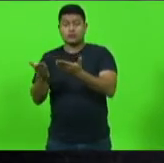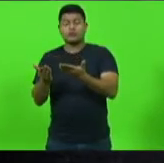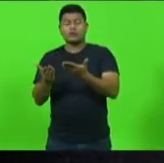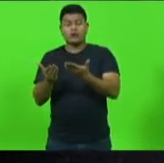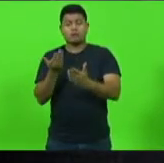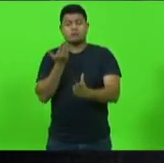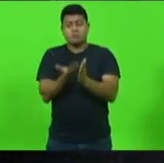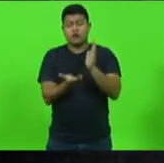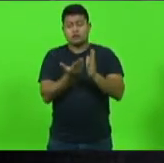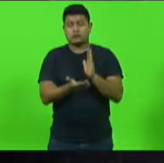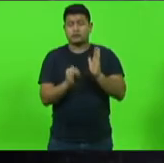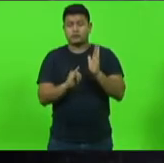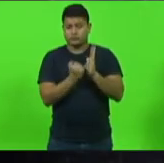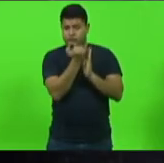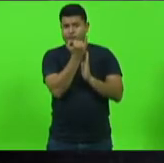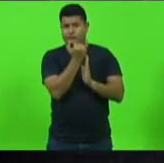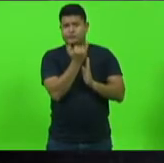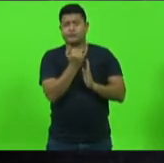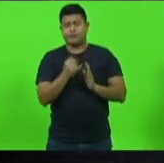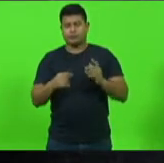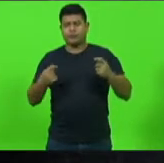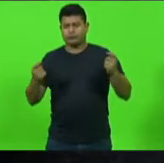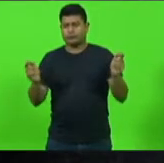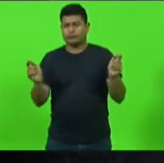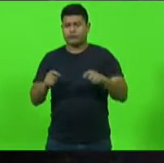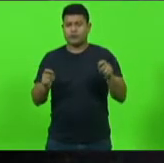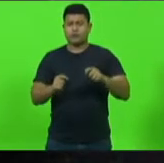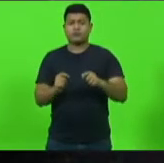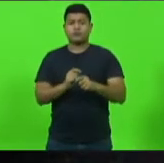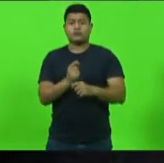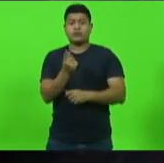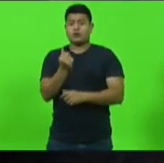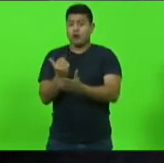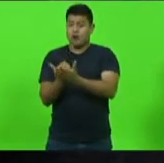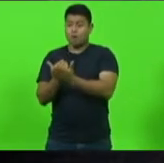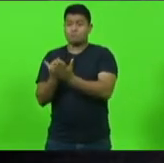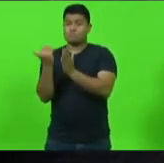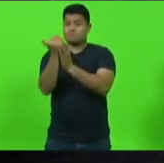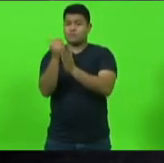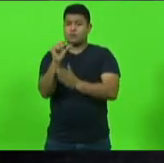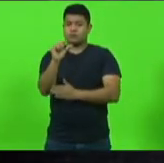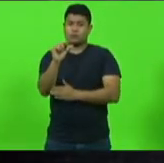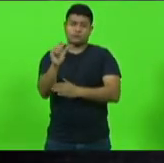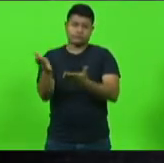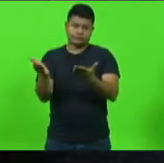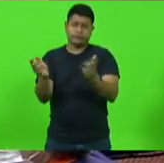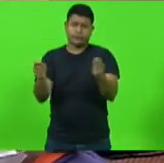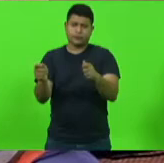inflacionária para todas da Força de Segurança Pública de Santa Catarina.